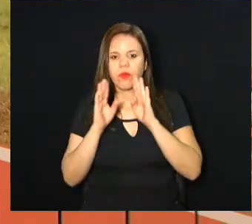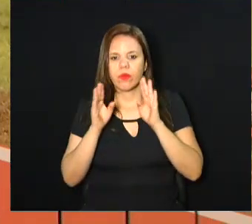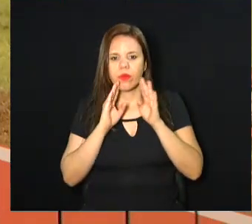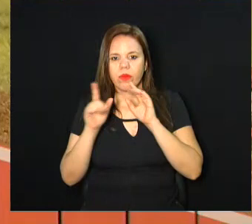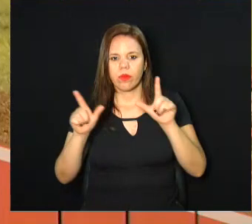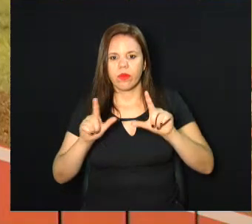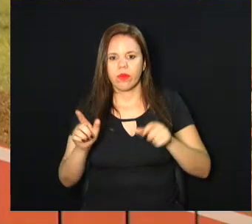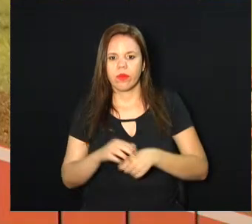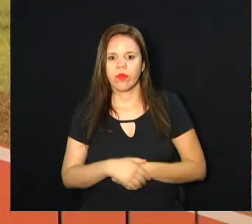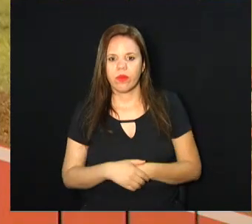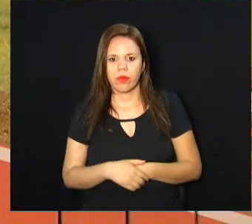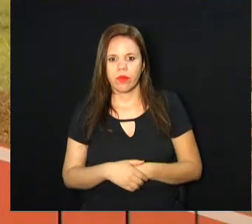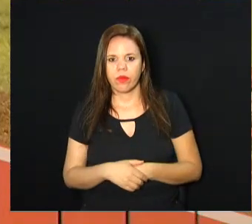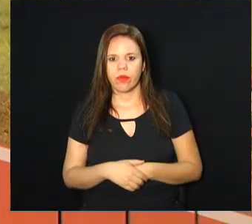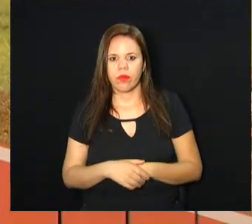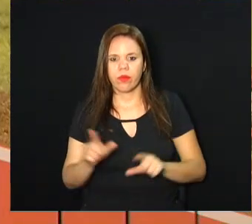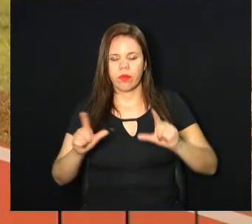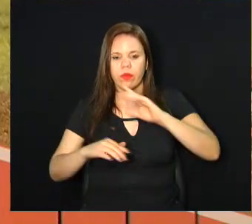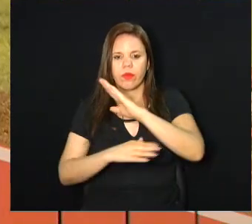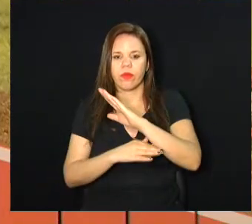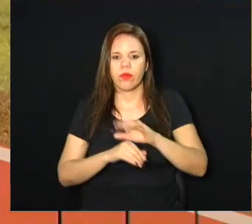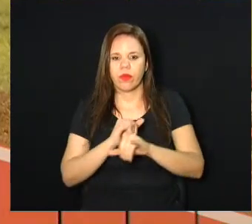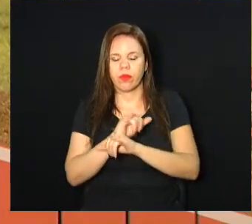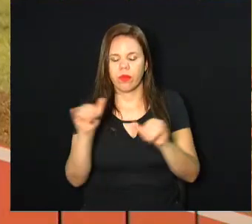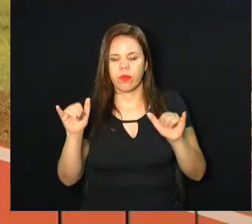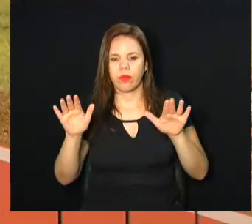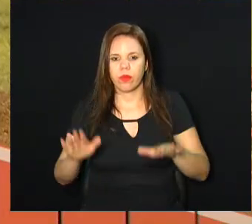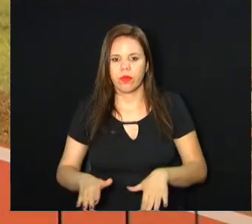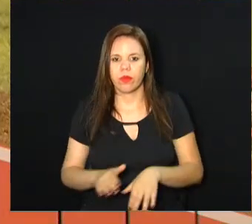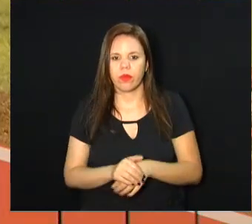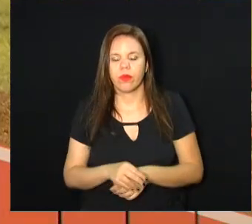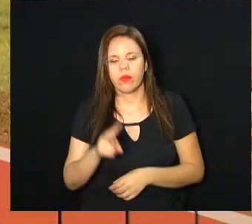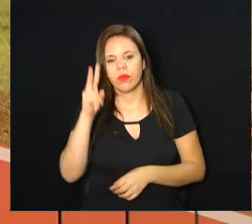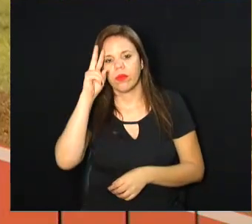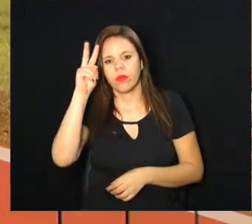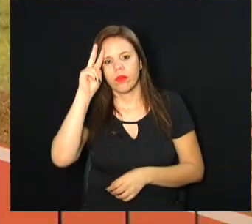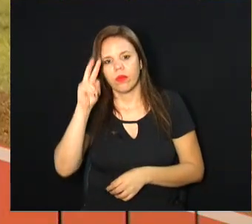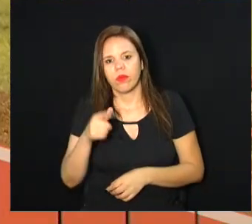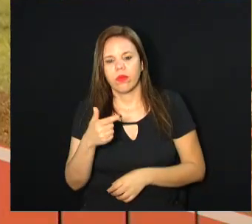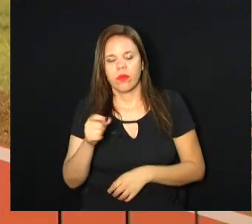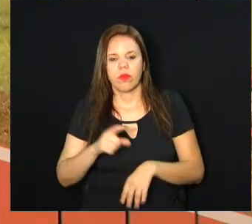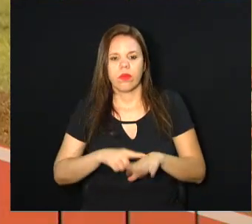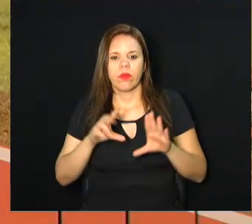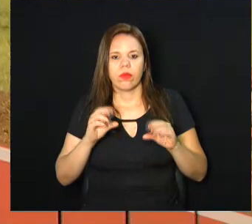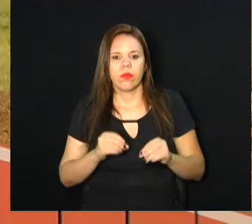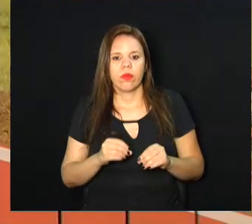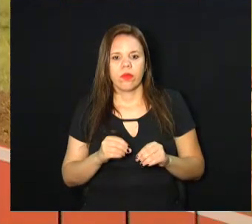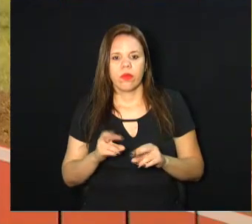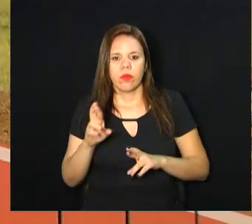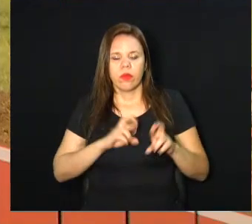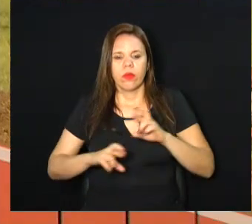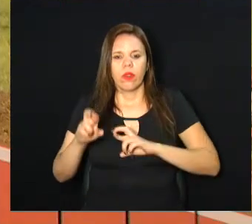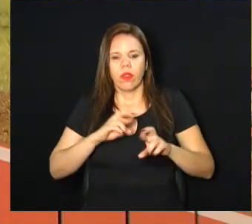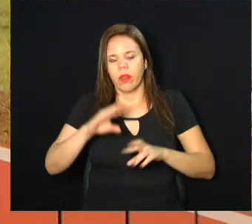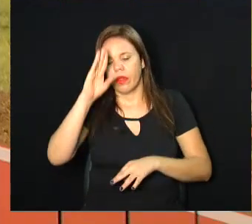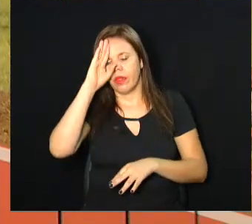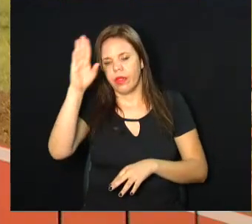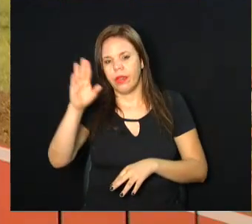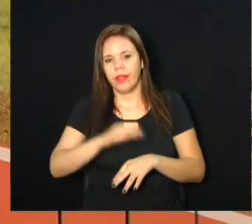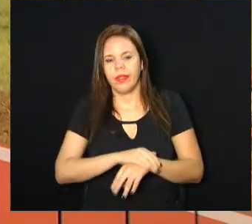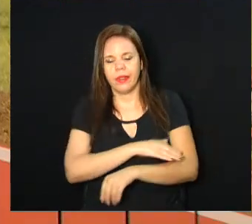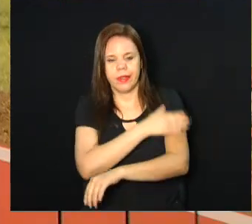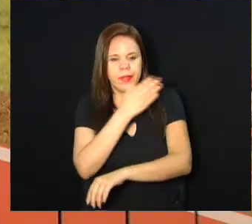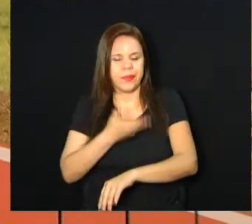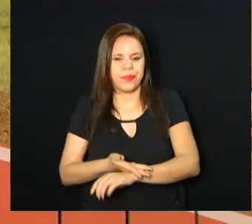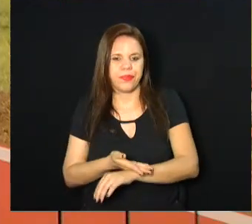da TV. O Jornal Câmara Notícia fica por aqui. Lembrando que às 10 horas da noite você pode rever as principais notícias